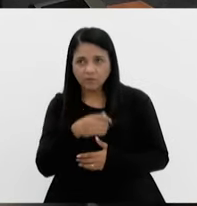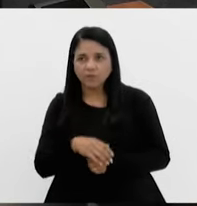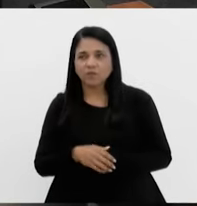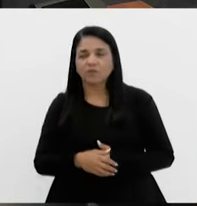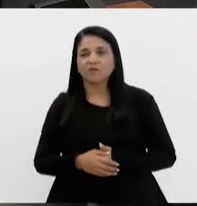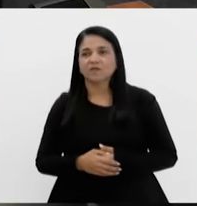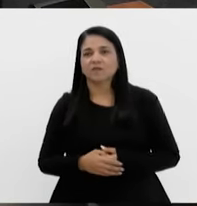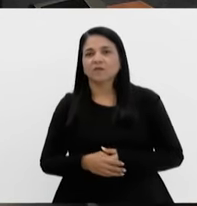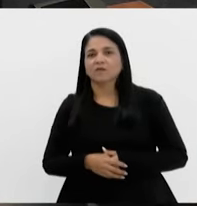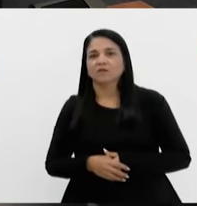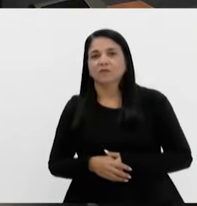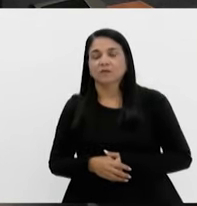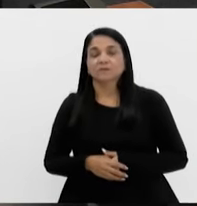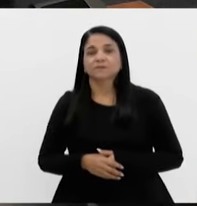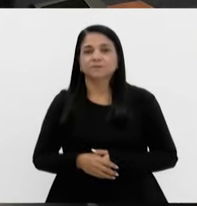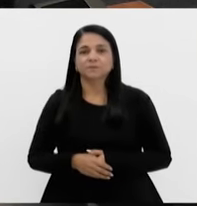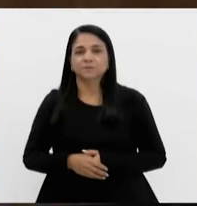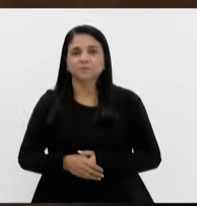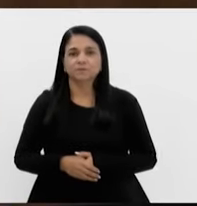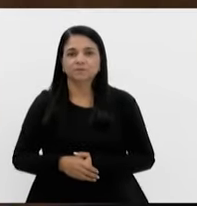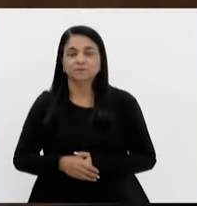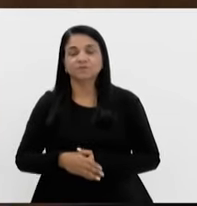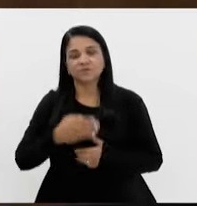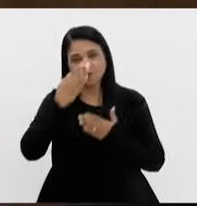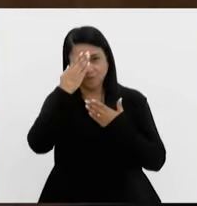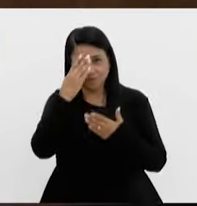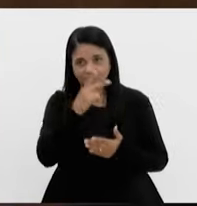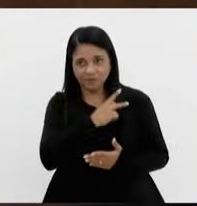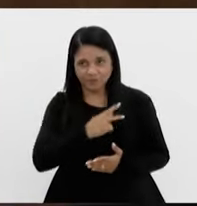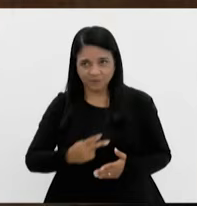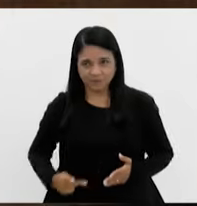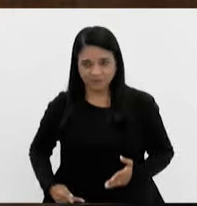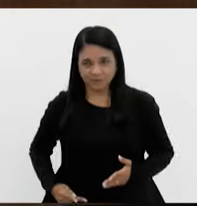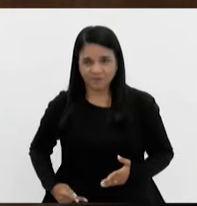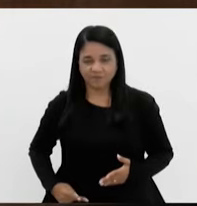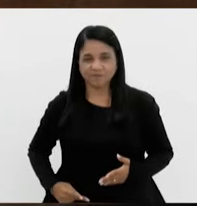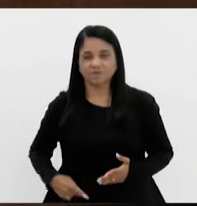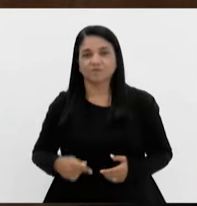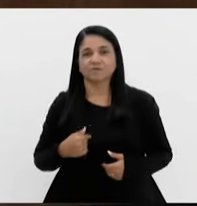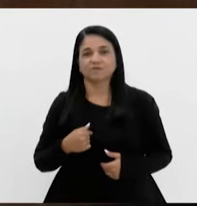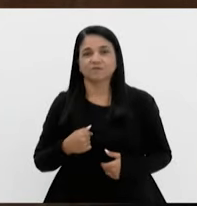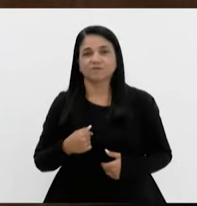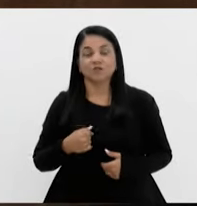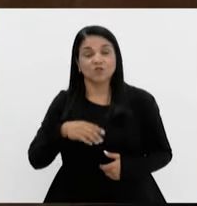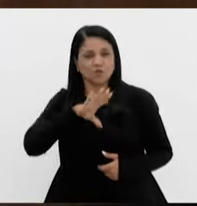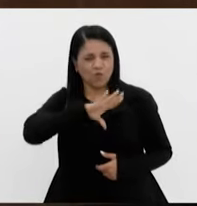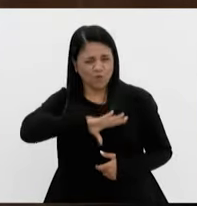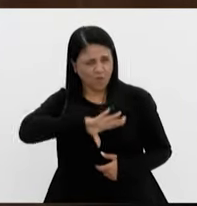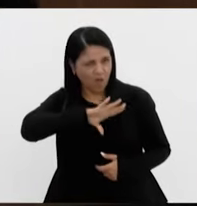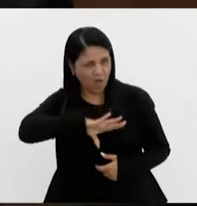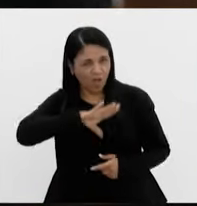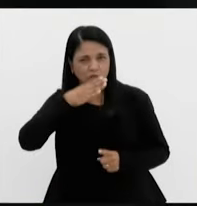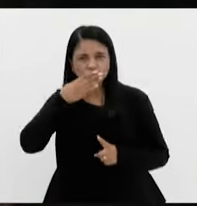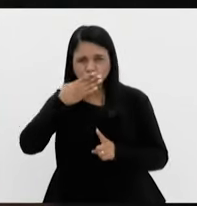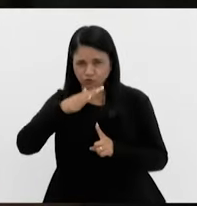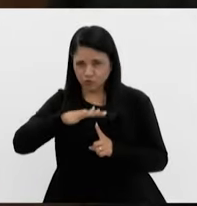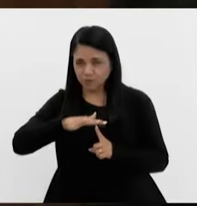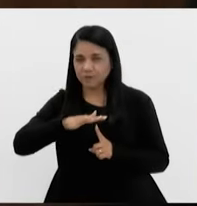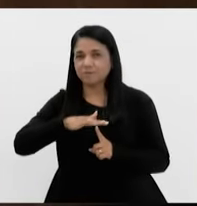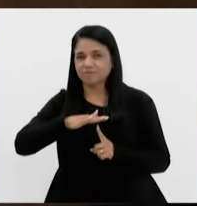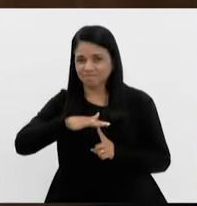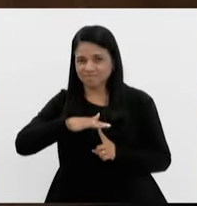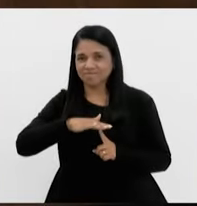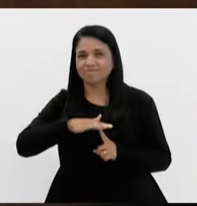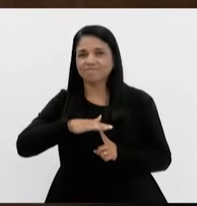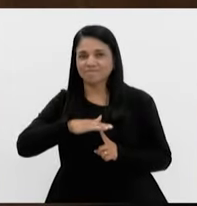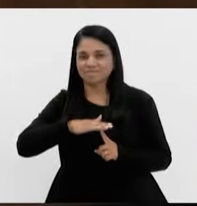desligou e obrigado presidente Presidente eu né sou um vascaíno frequentador